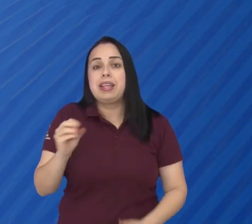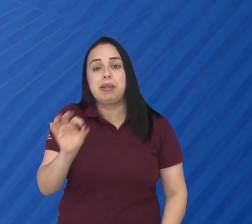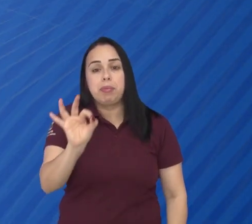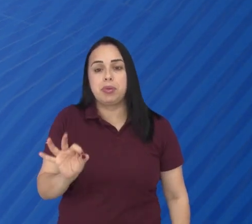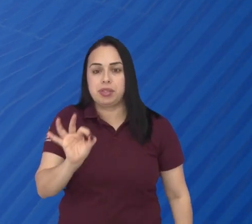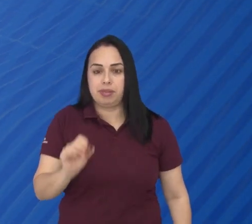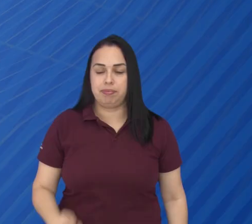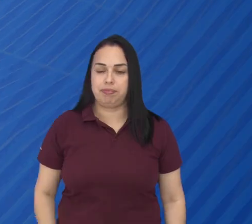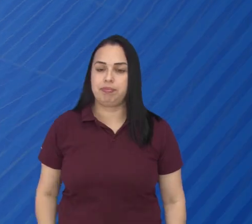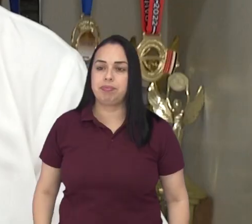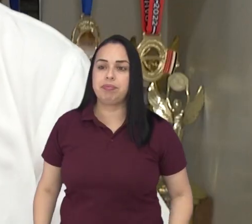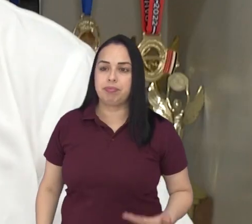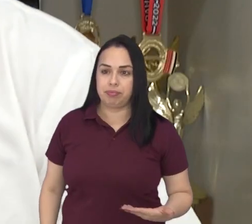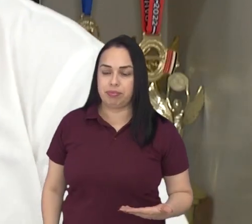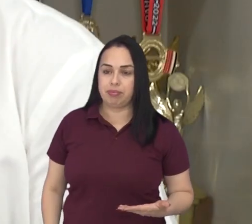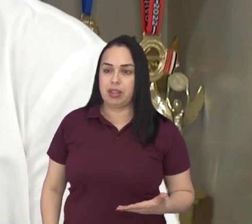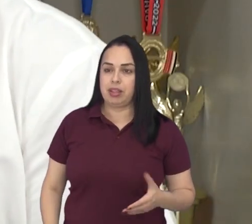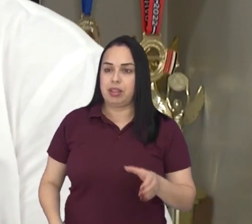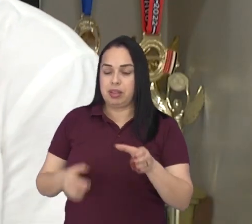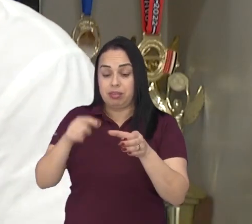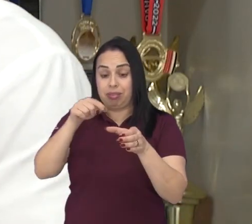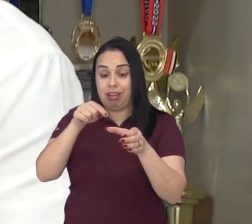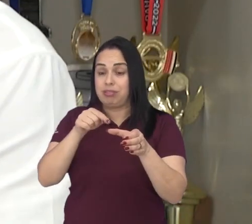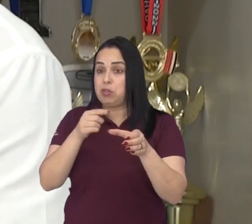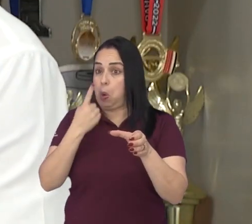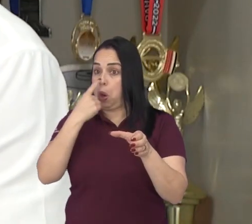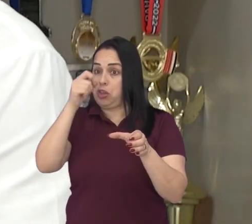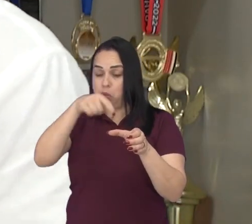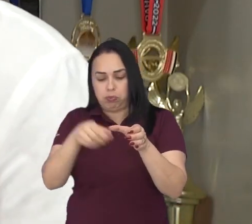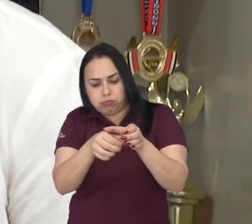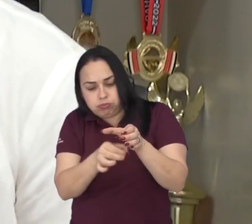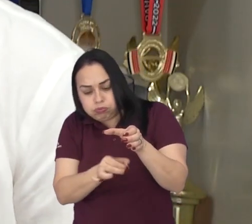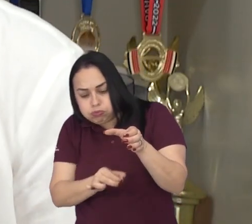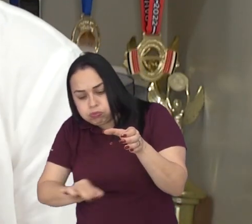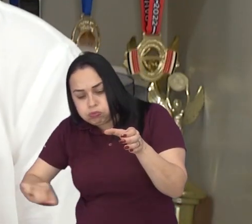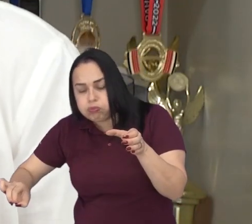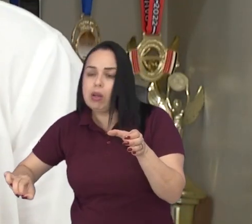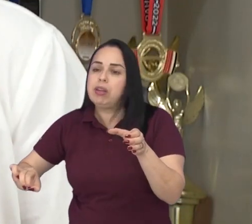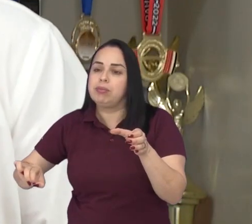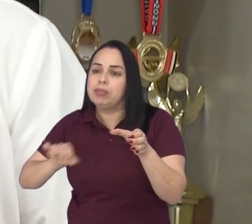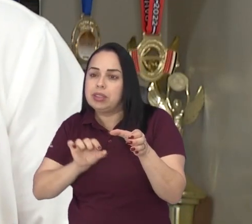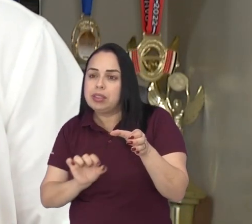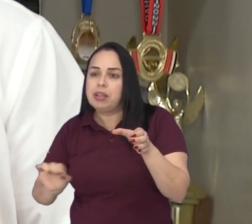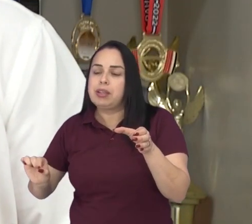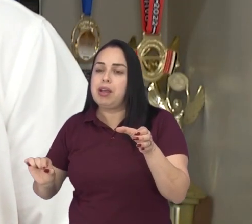até 30%. Quando você tem a lixeira subterrânea, você